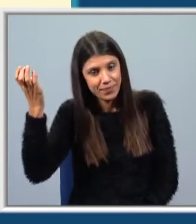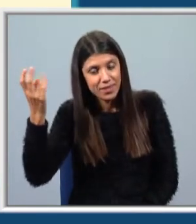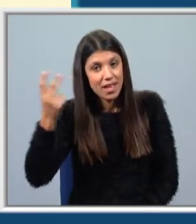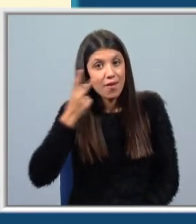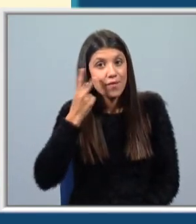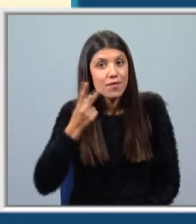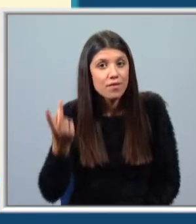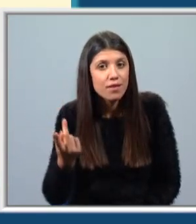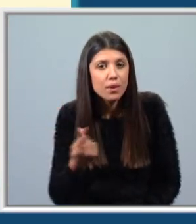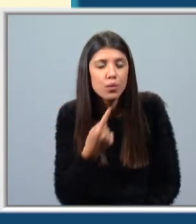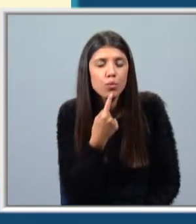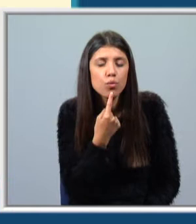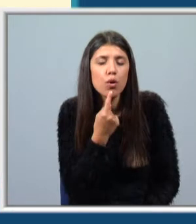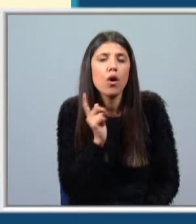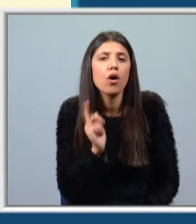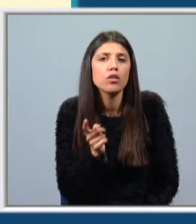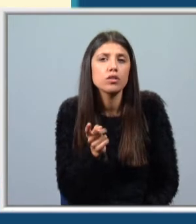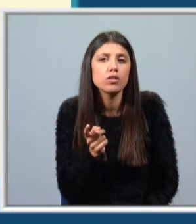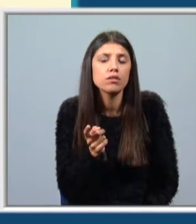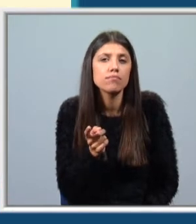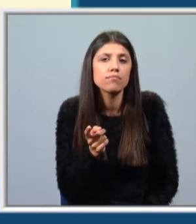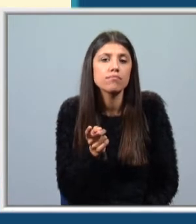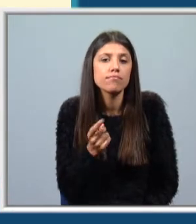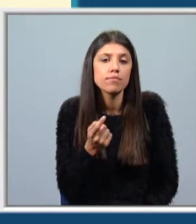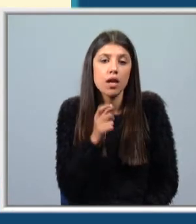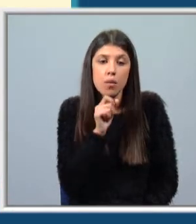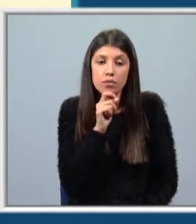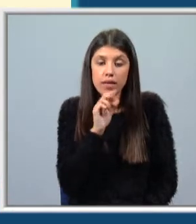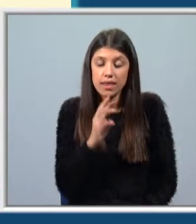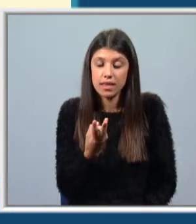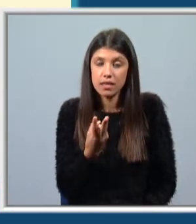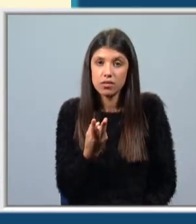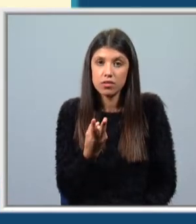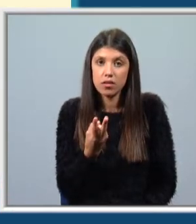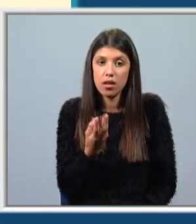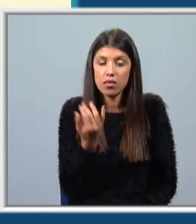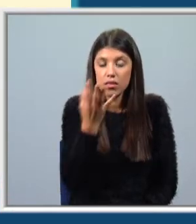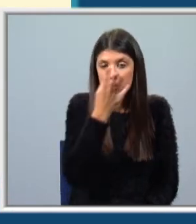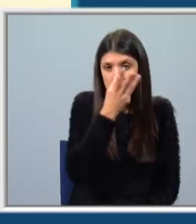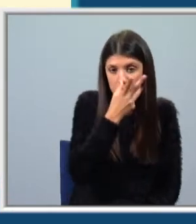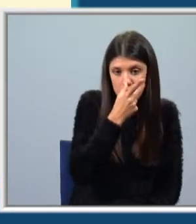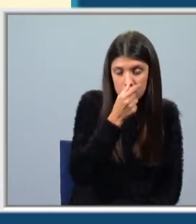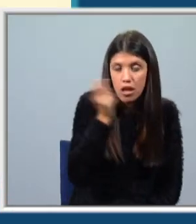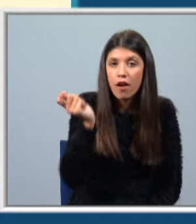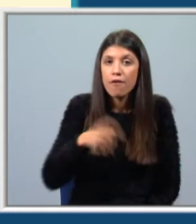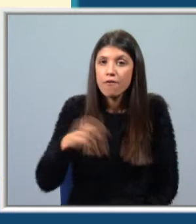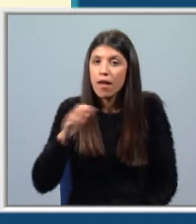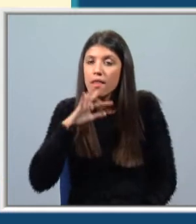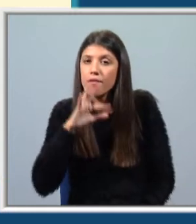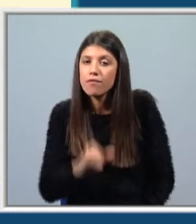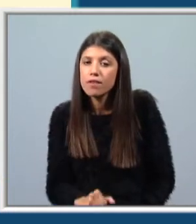vivia muito o quê? Muito. Temos aqui 3 hipóteses. Triste, fadas e